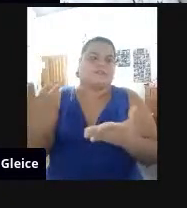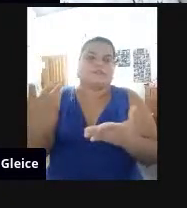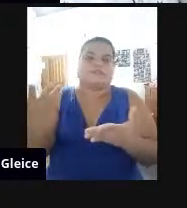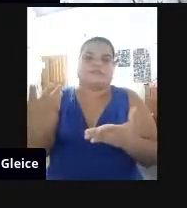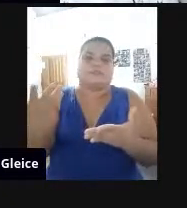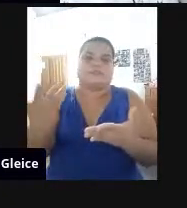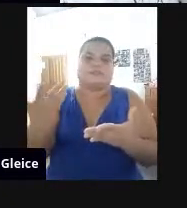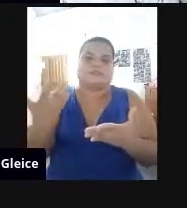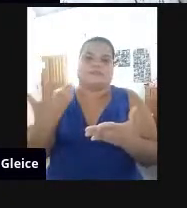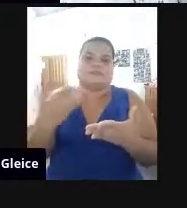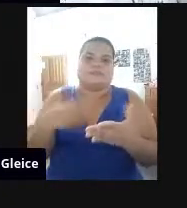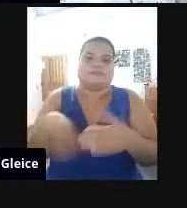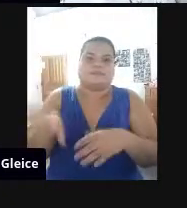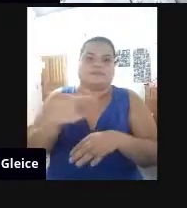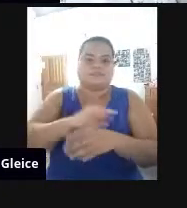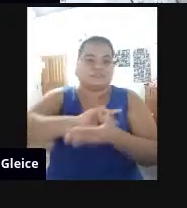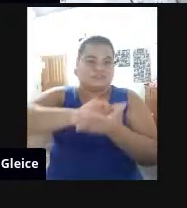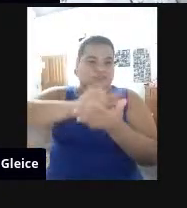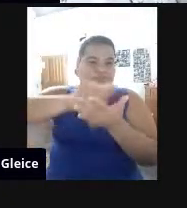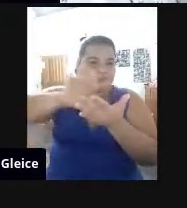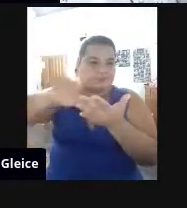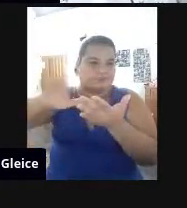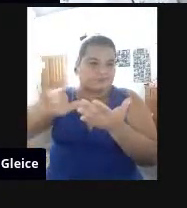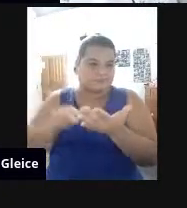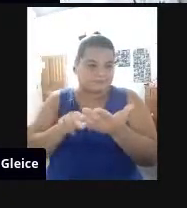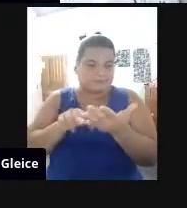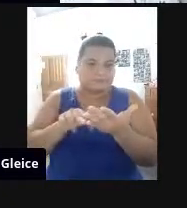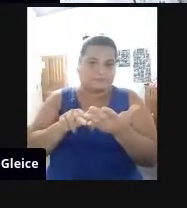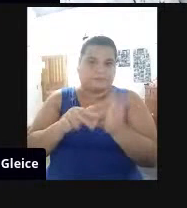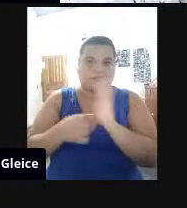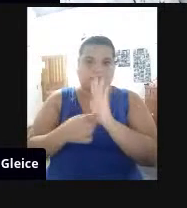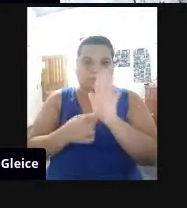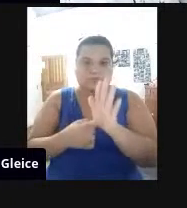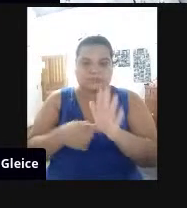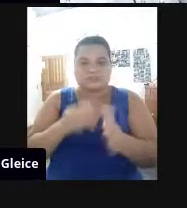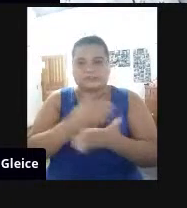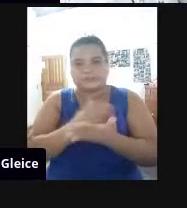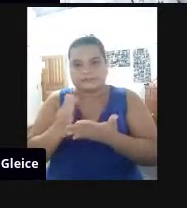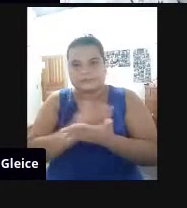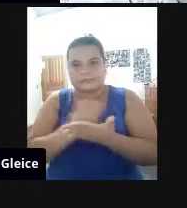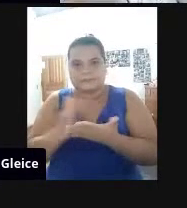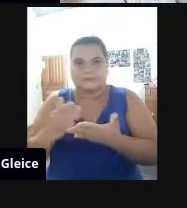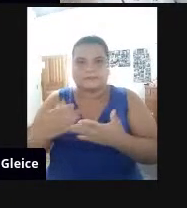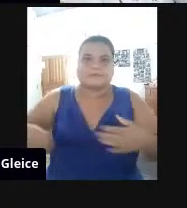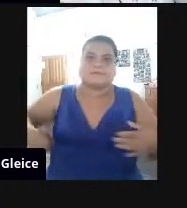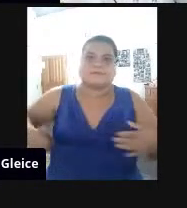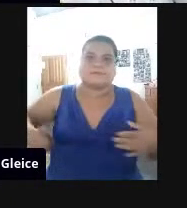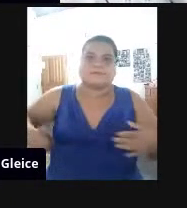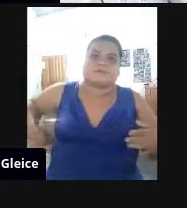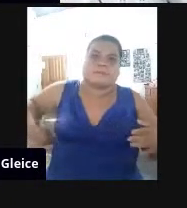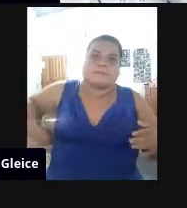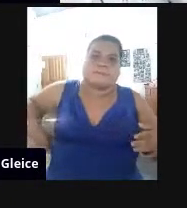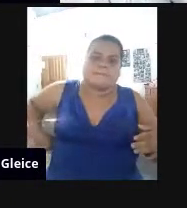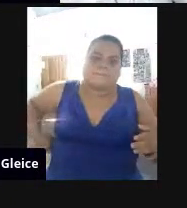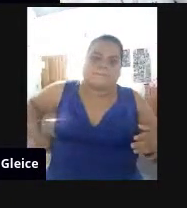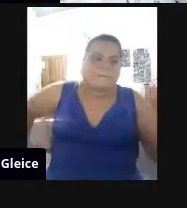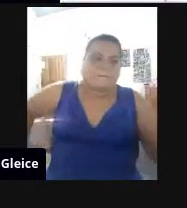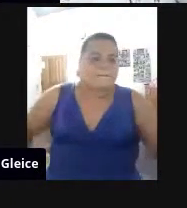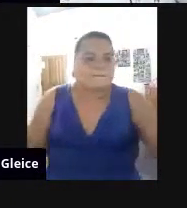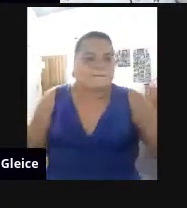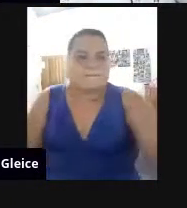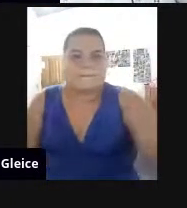em fenóis e dieta low FODMAPs, que eu vou mostrar para vocês alguns detalhes, né? Não dá para se aprofundar tanto por causa do